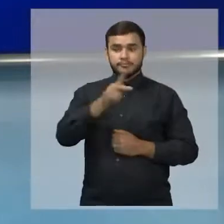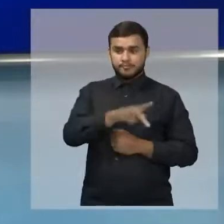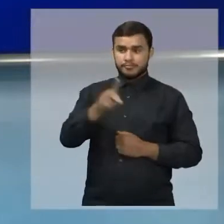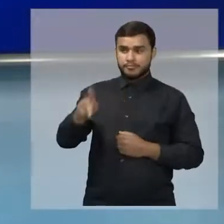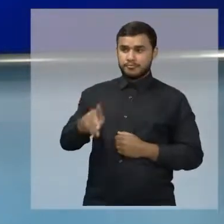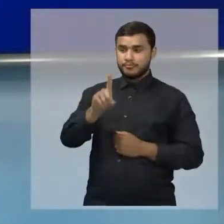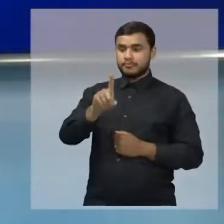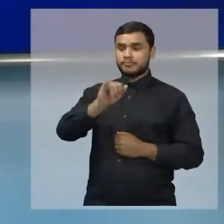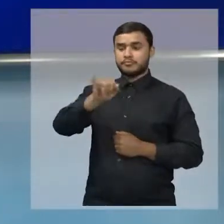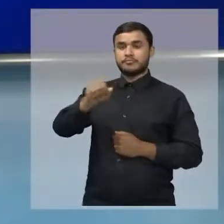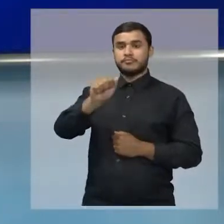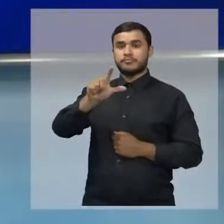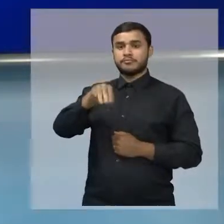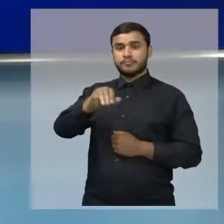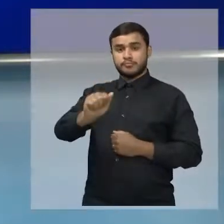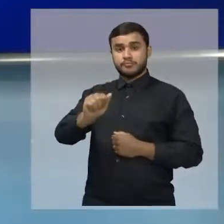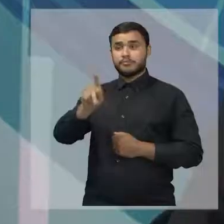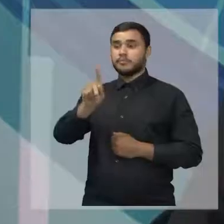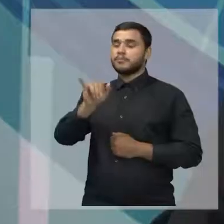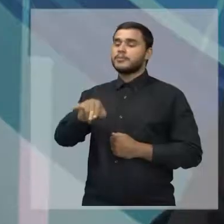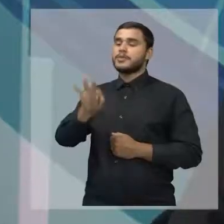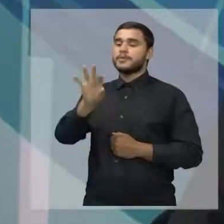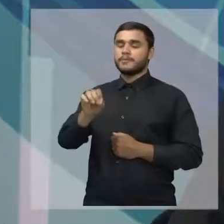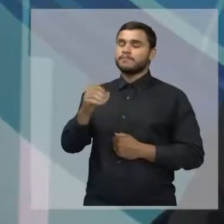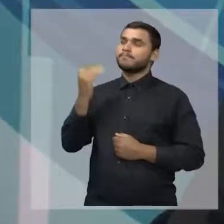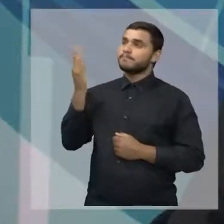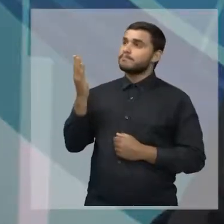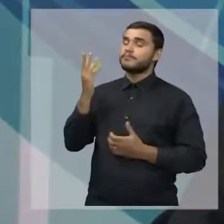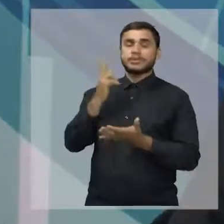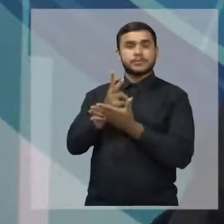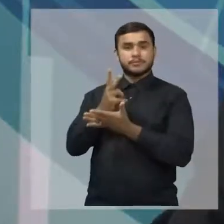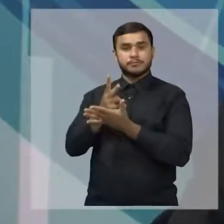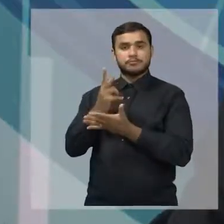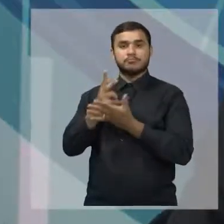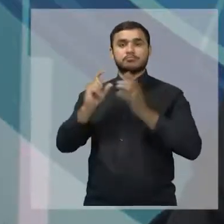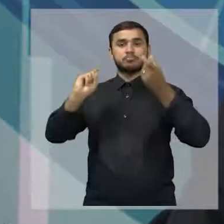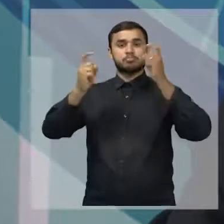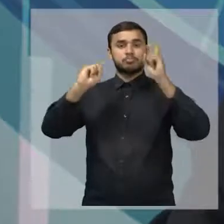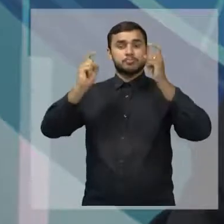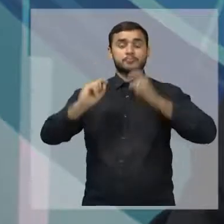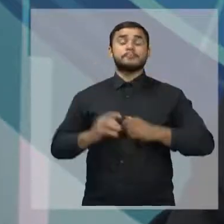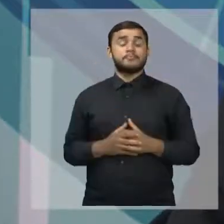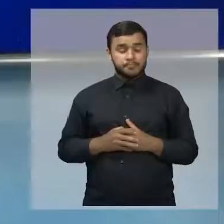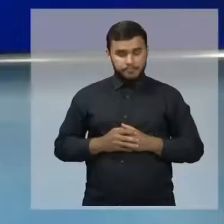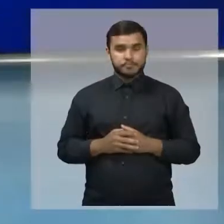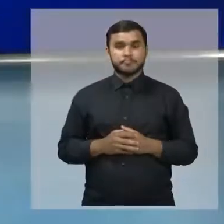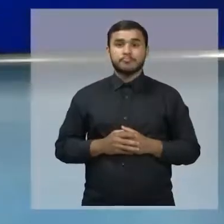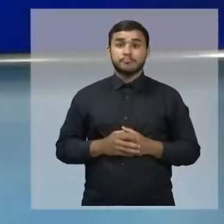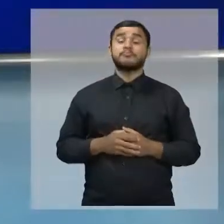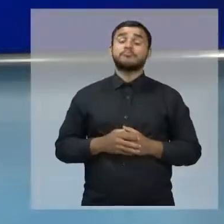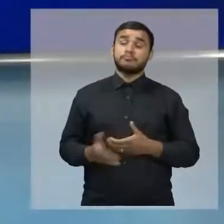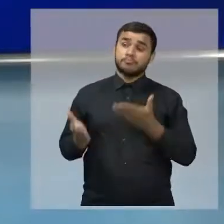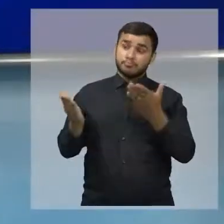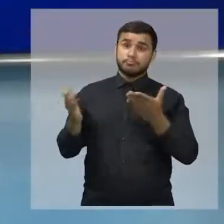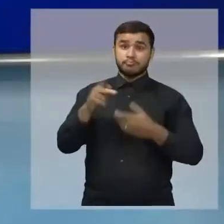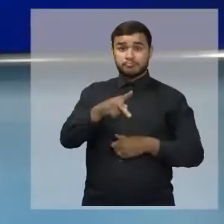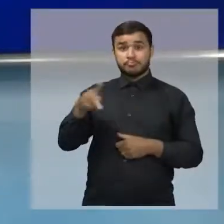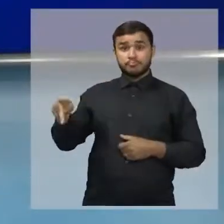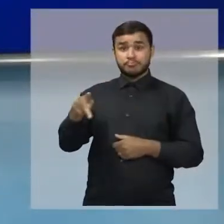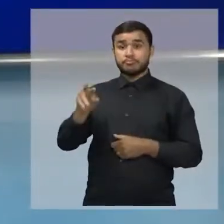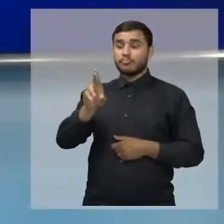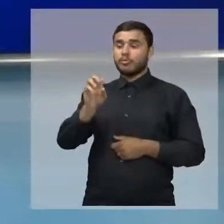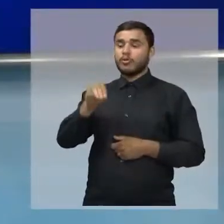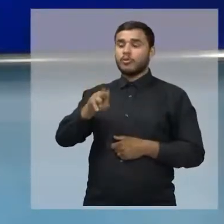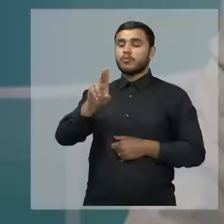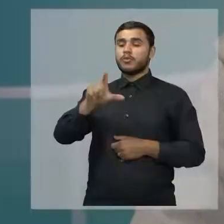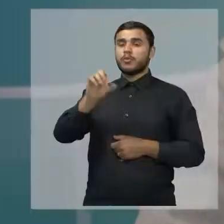e colaboradores. Os professores Djalma Pinto, que nos ajuda quinzenalmente a refletir sobre os temas aqui propostos, o também